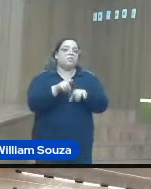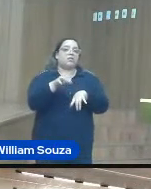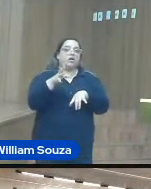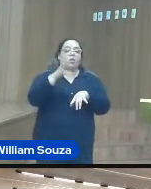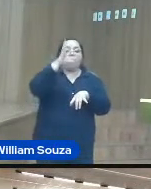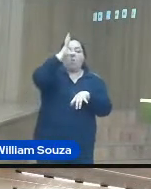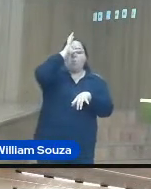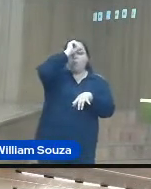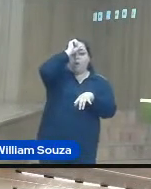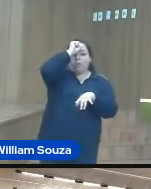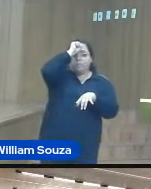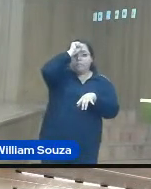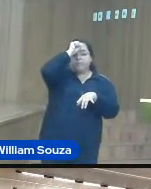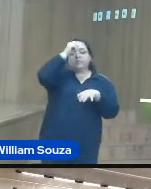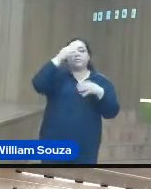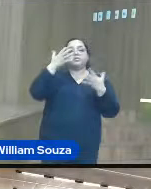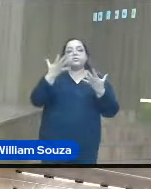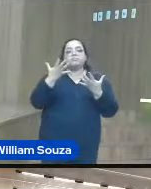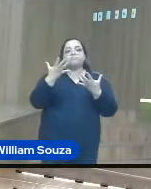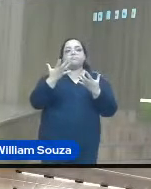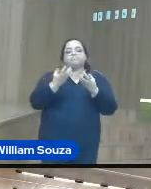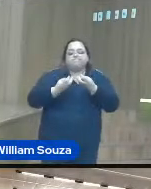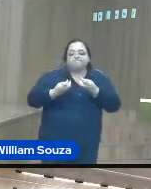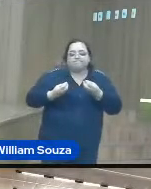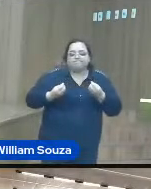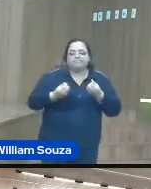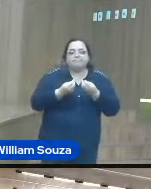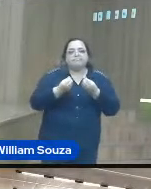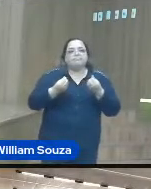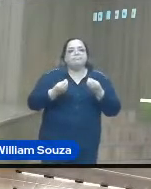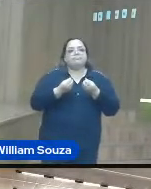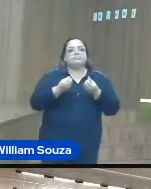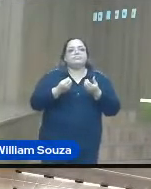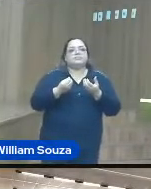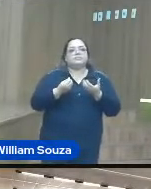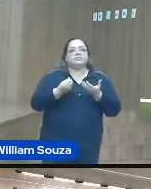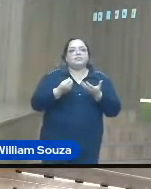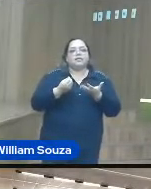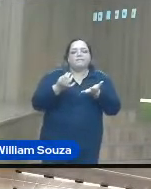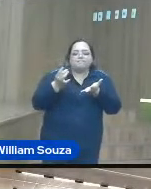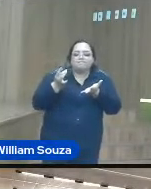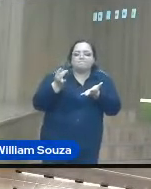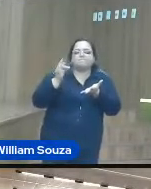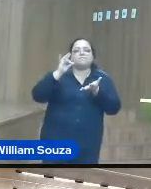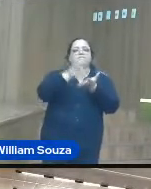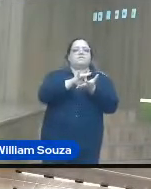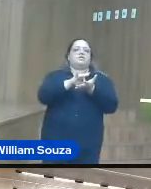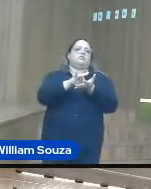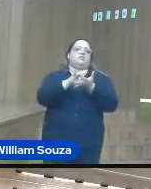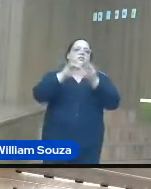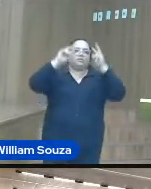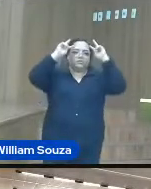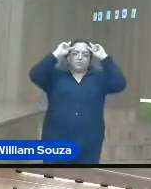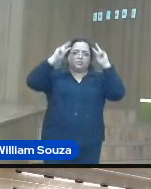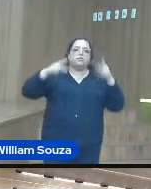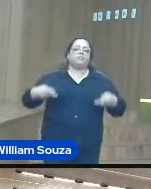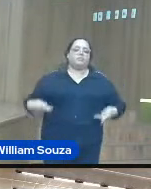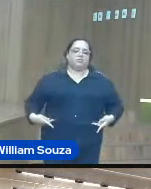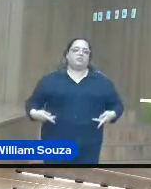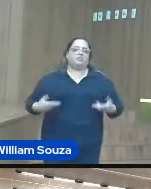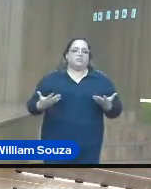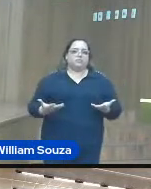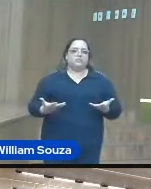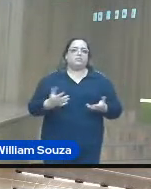conhecimento puro, um conhecimento, na verdade, verdadeiro da humanidade. Essa era